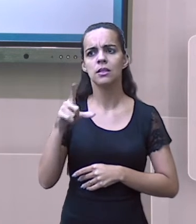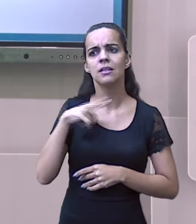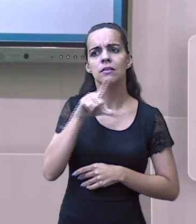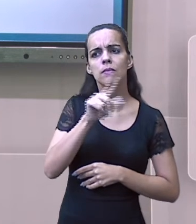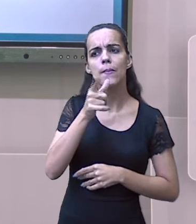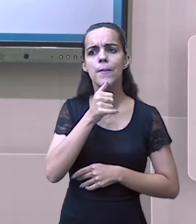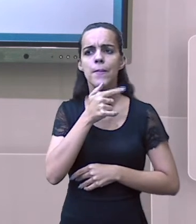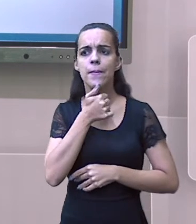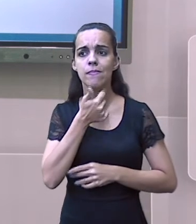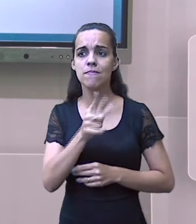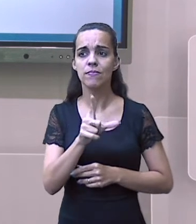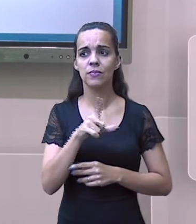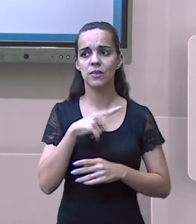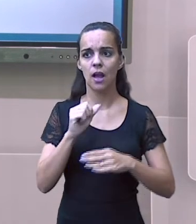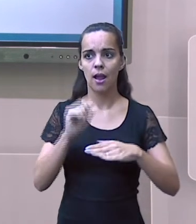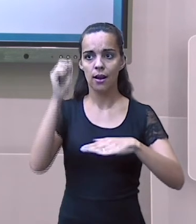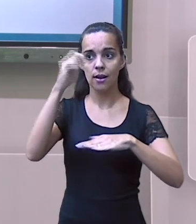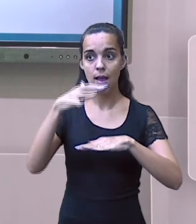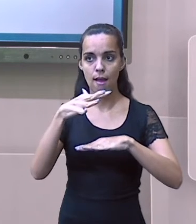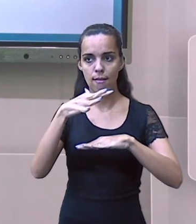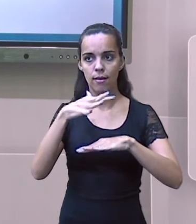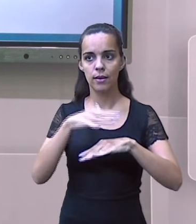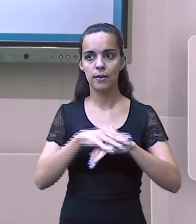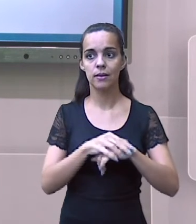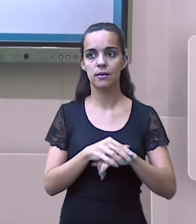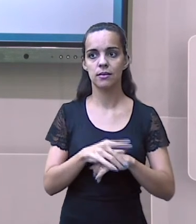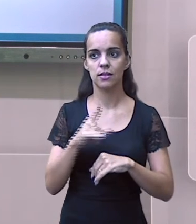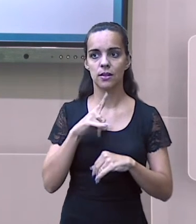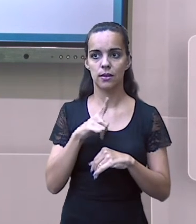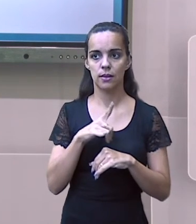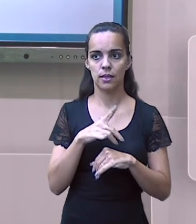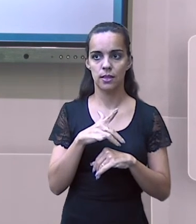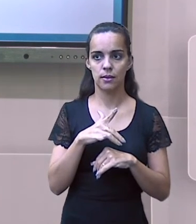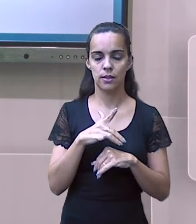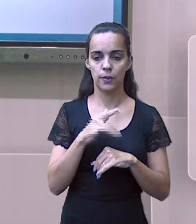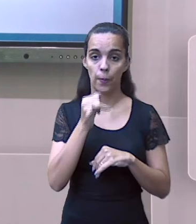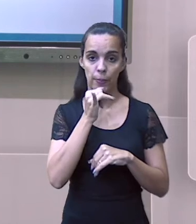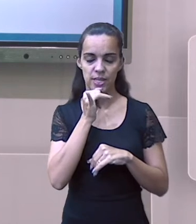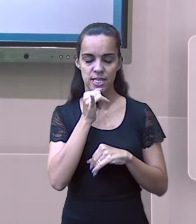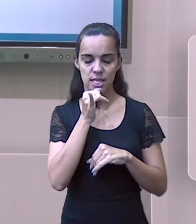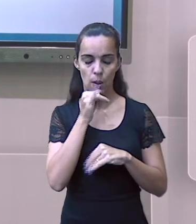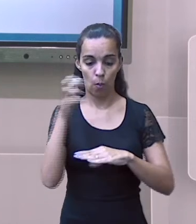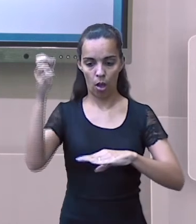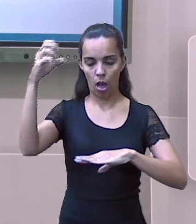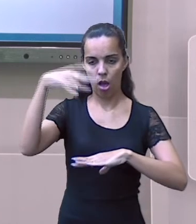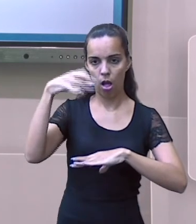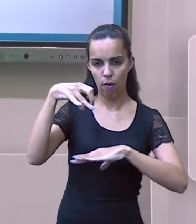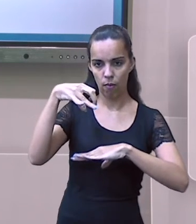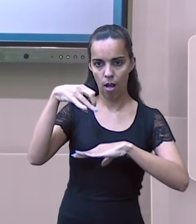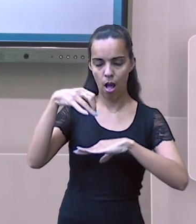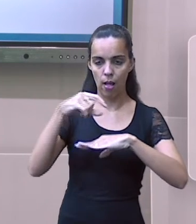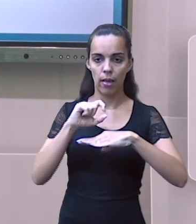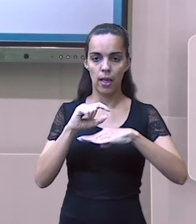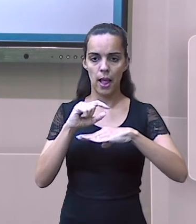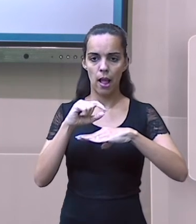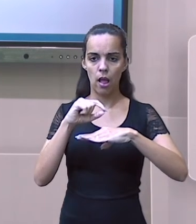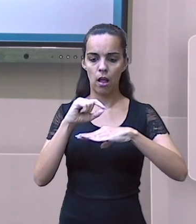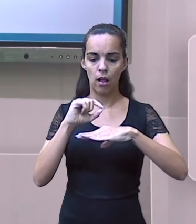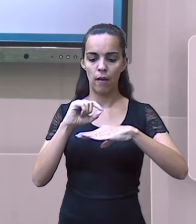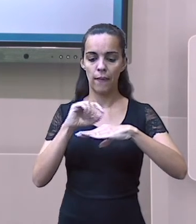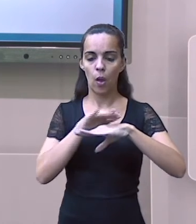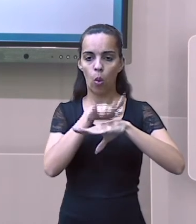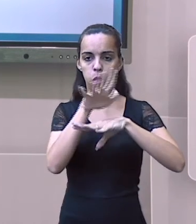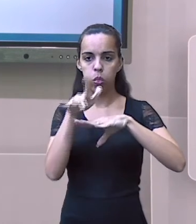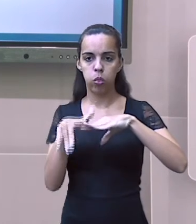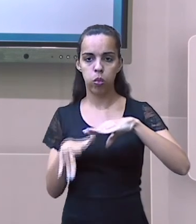os hidrofugantes, eles impedem completamente a penetração dessa água. Nós temos